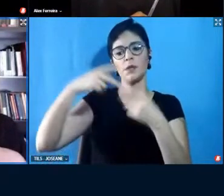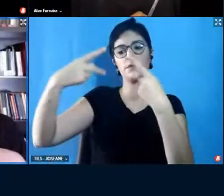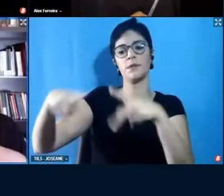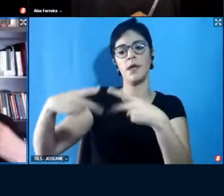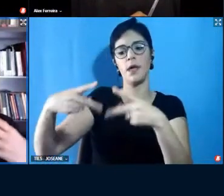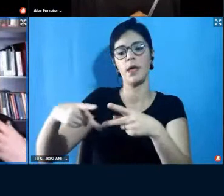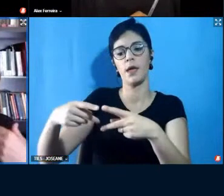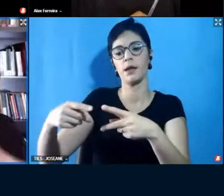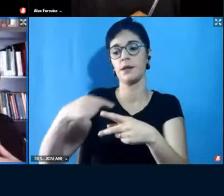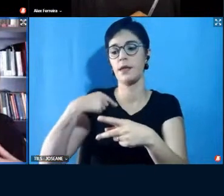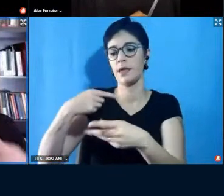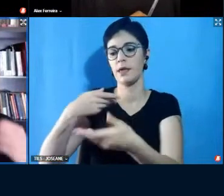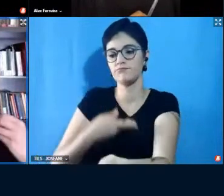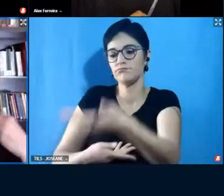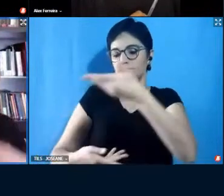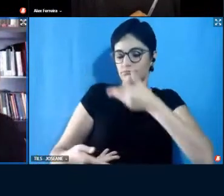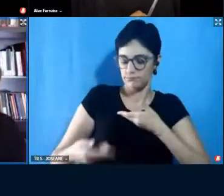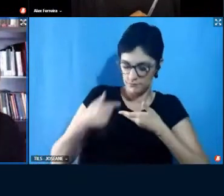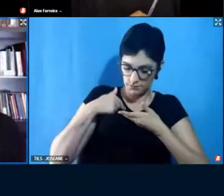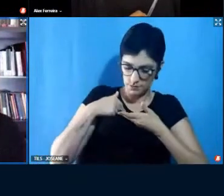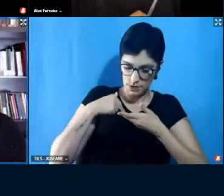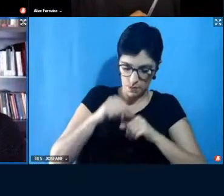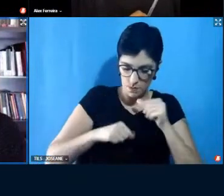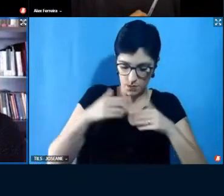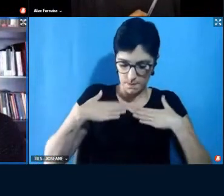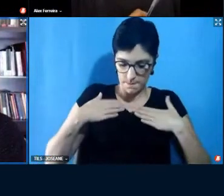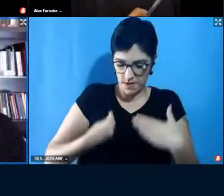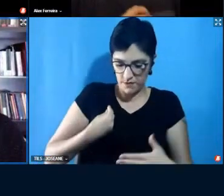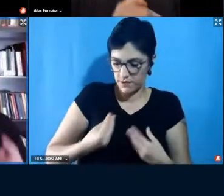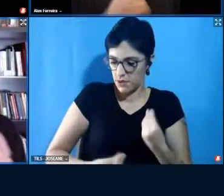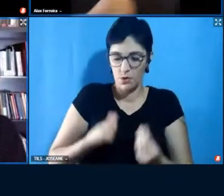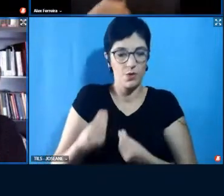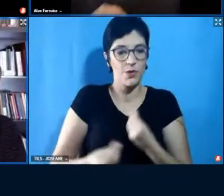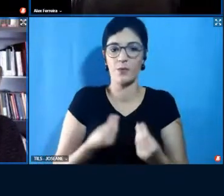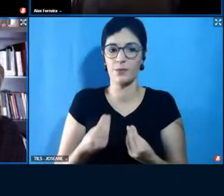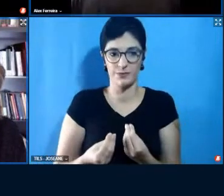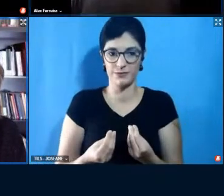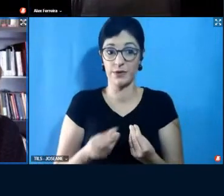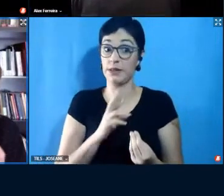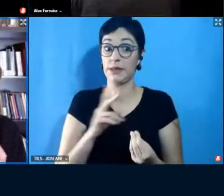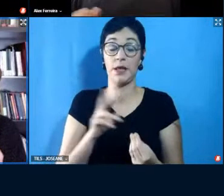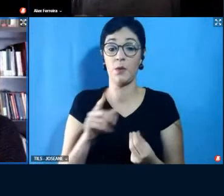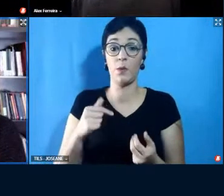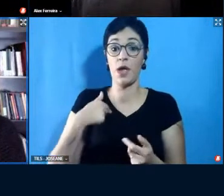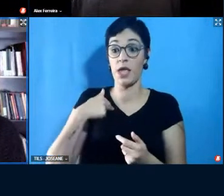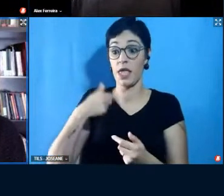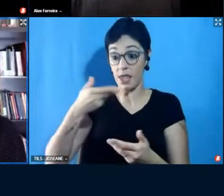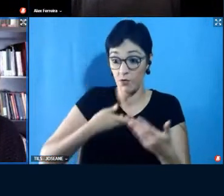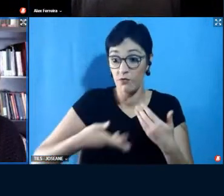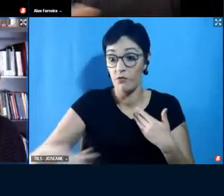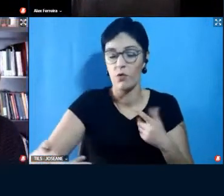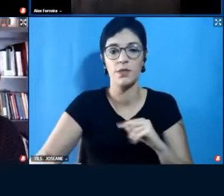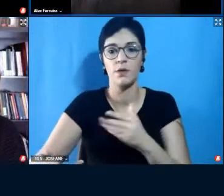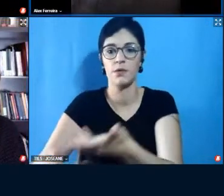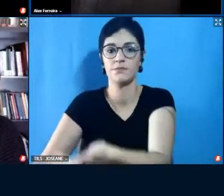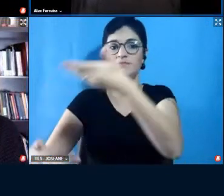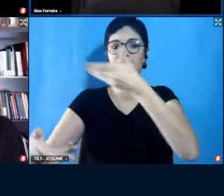te modifica ou interfere na tua vida ou forma a tua vida, é isso, né? Não é o ir para, é o voltar de.